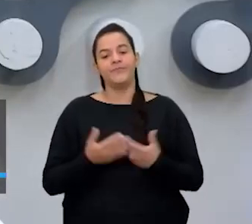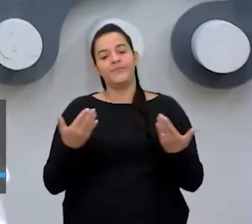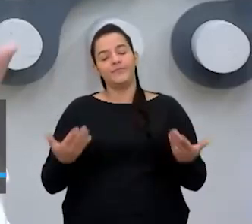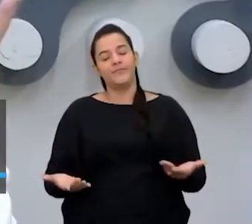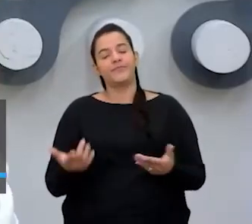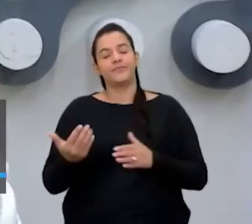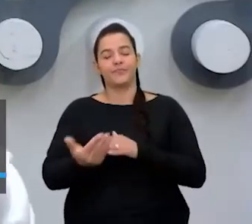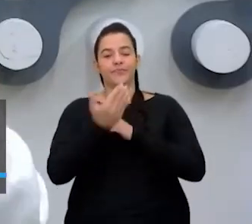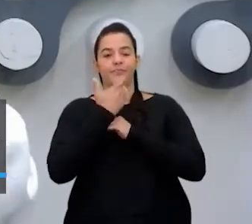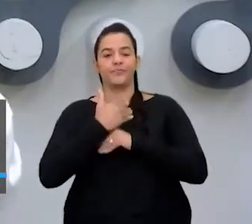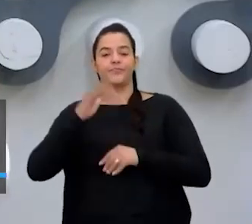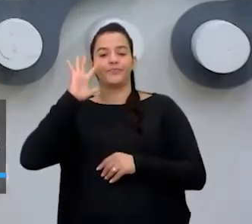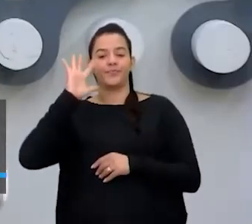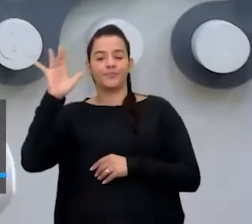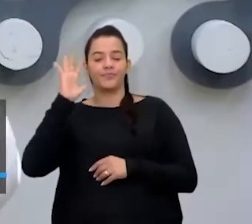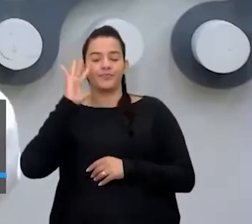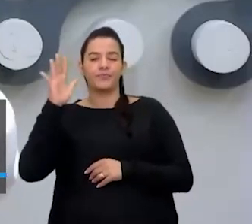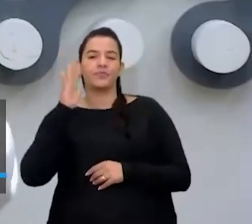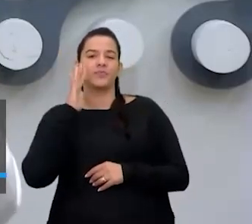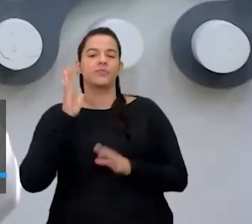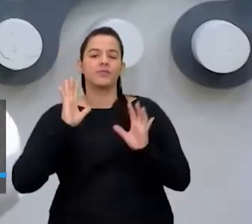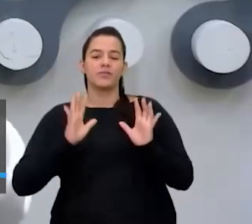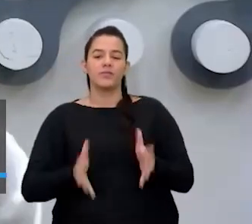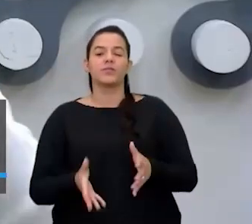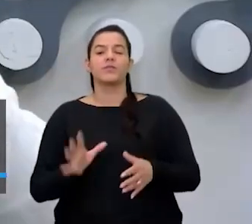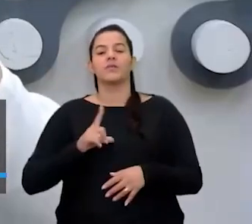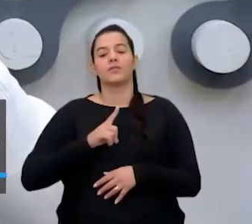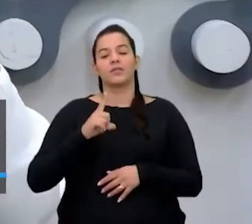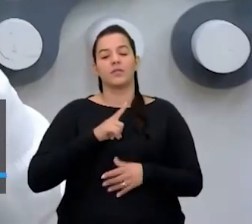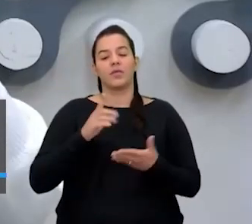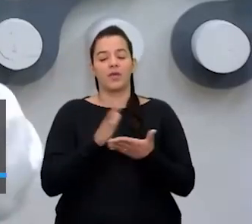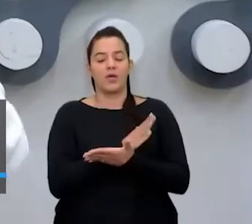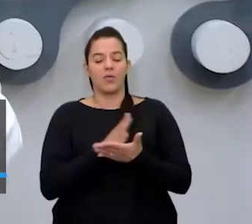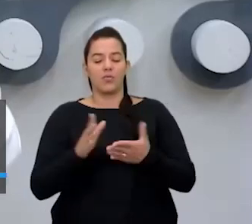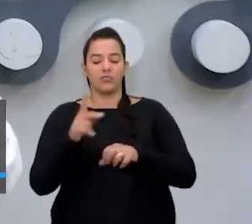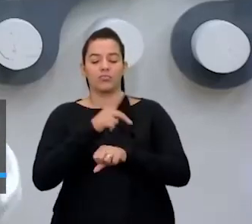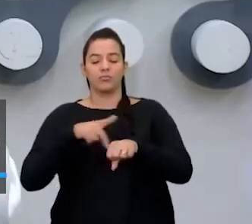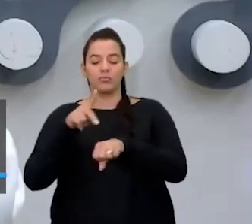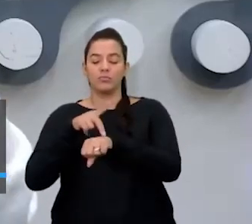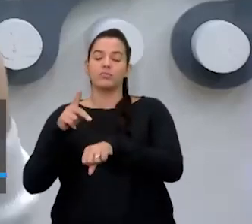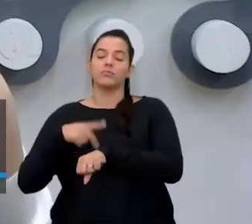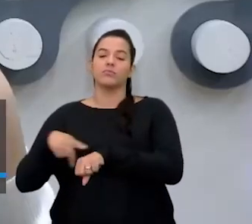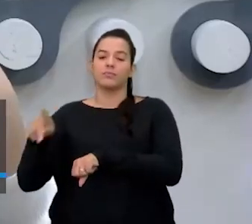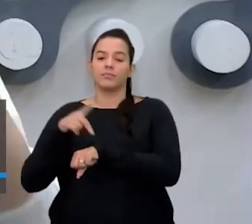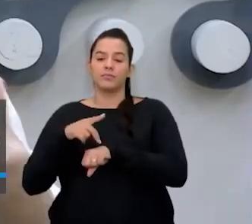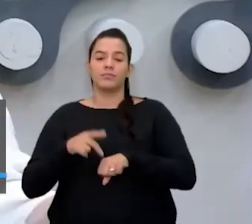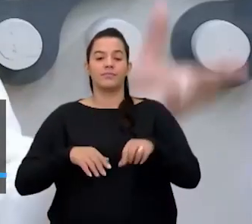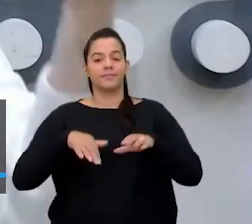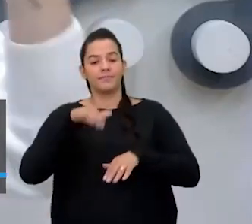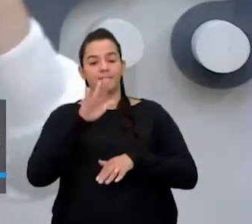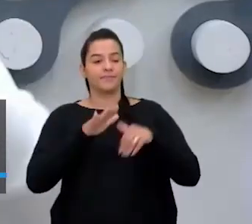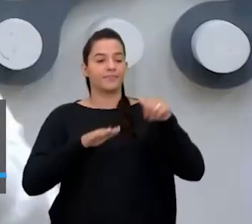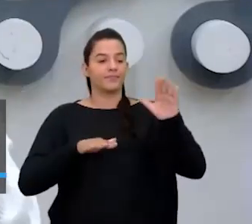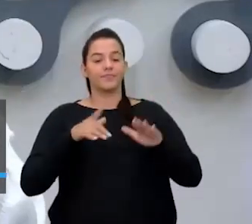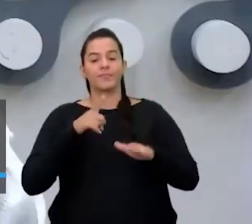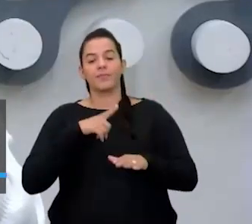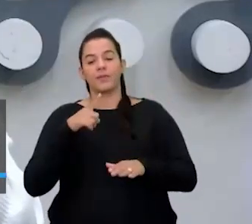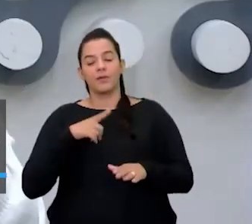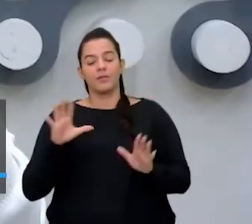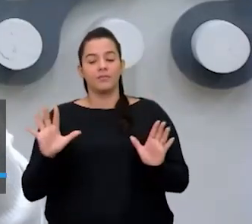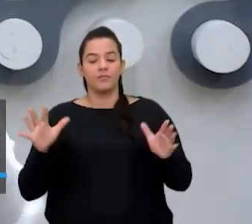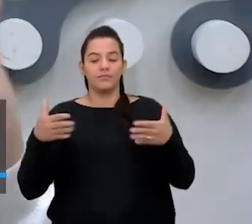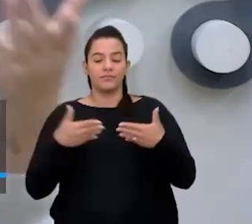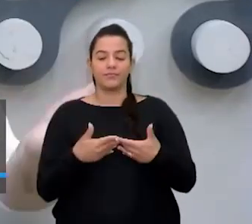para a gente já tem um conhecimento de quais são as nações que têm um certo posicionamento mais fechado em relação não só à recepção